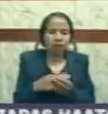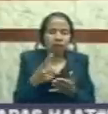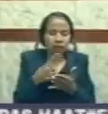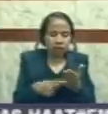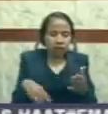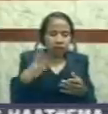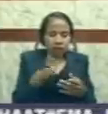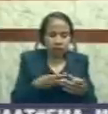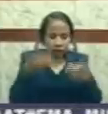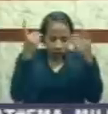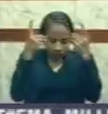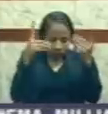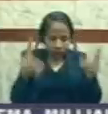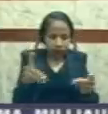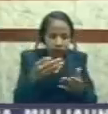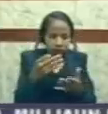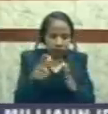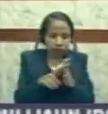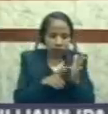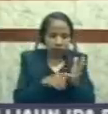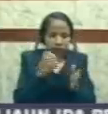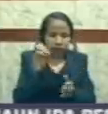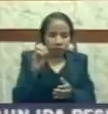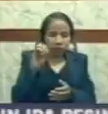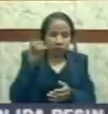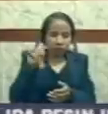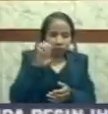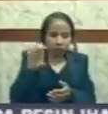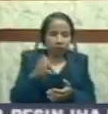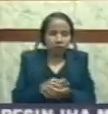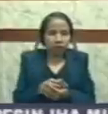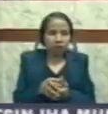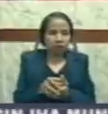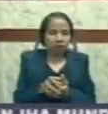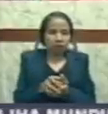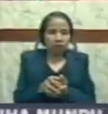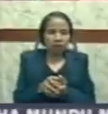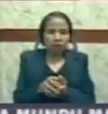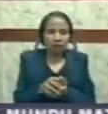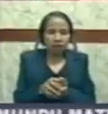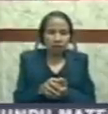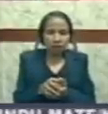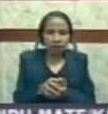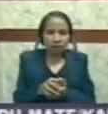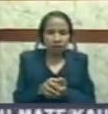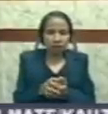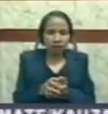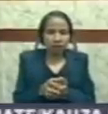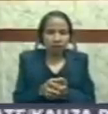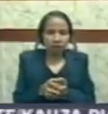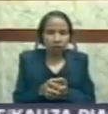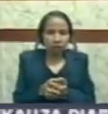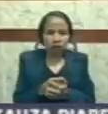uma itadicídia, orçamento, lei orçamento geral do Estado e Danem. Agora, quando a proposta.